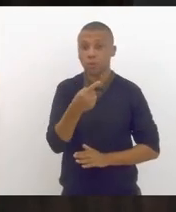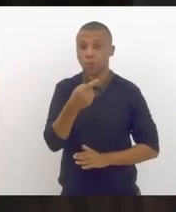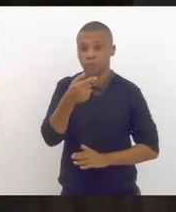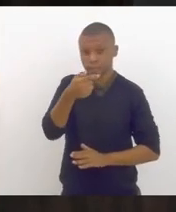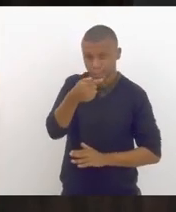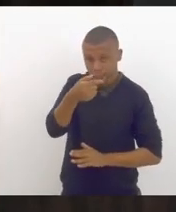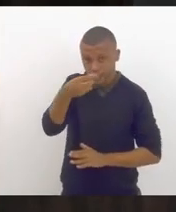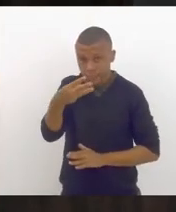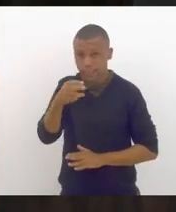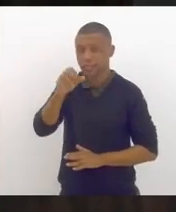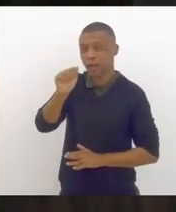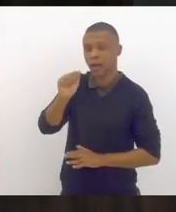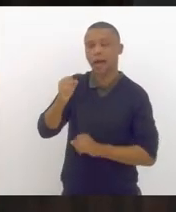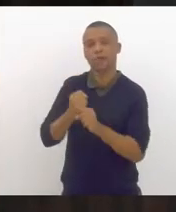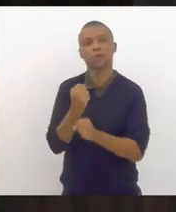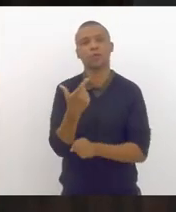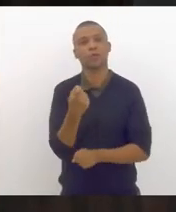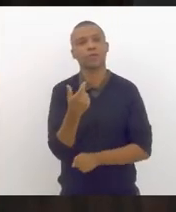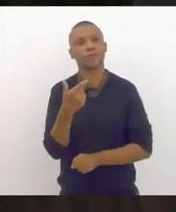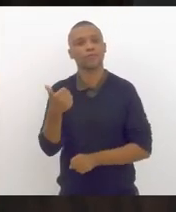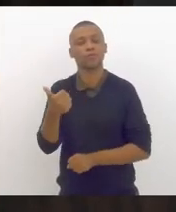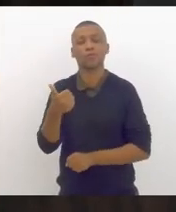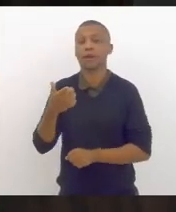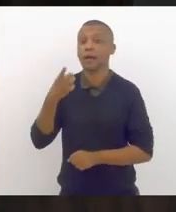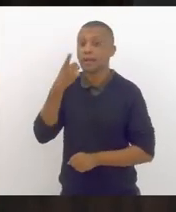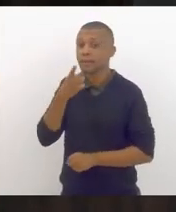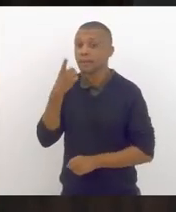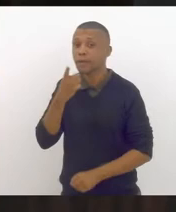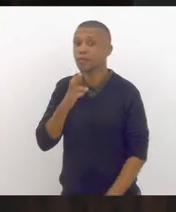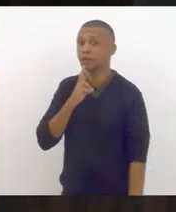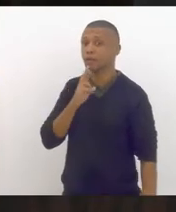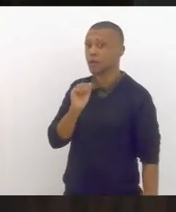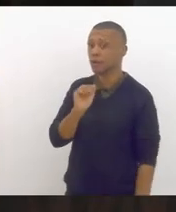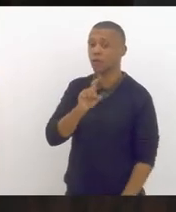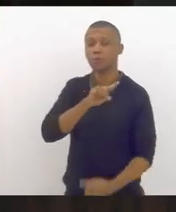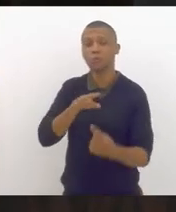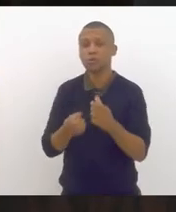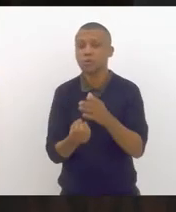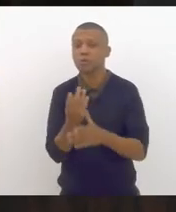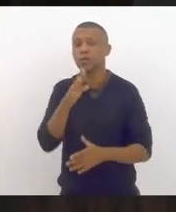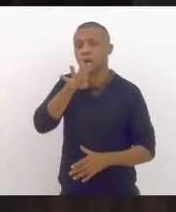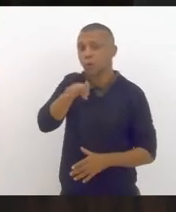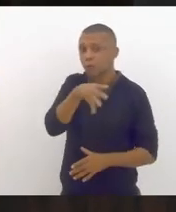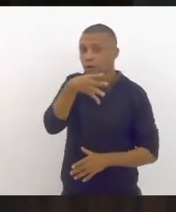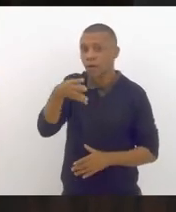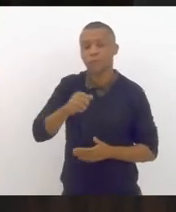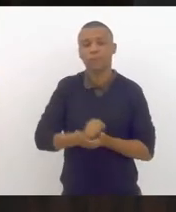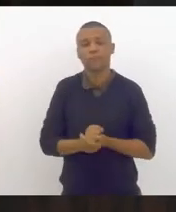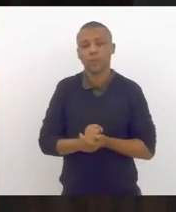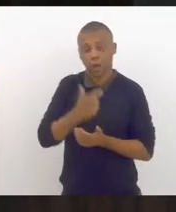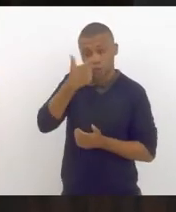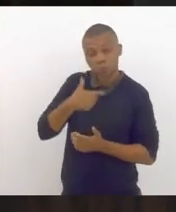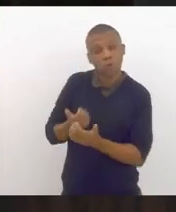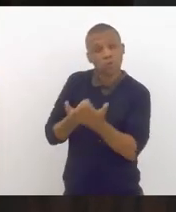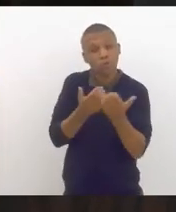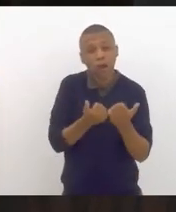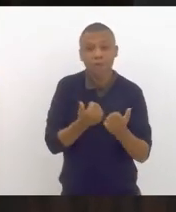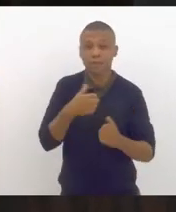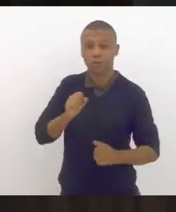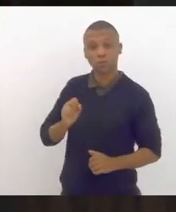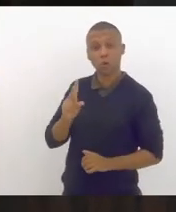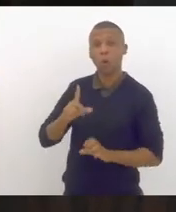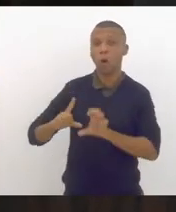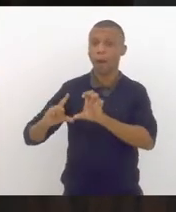5173-A de 2021, deputado Rodrigo Amorim, que cria o programa Sou Jovem, Sou Empreendedor, no âmbito do Estado do Rio de Janeiro e